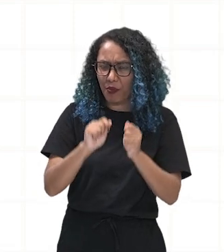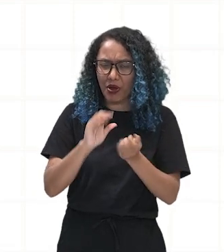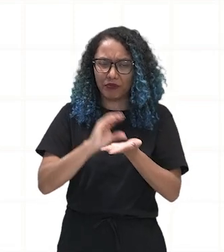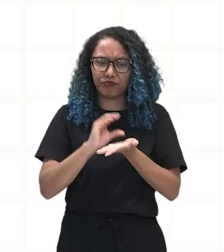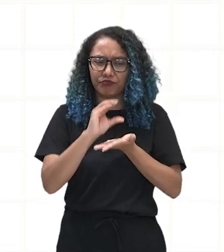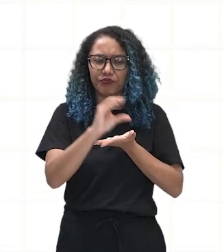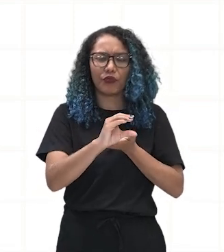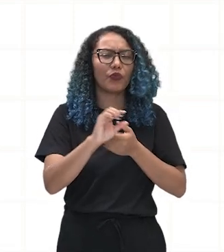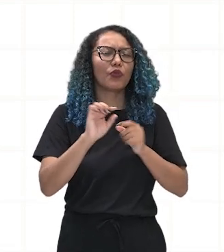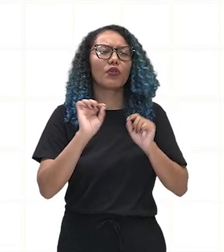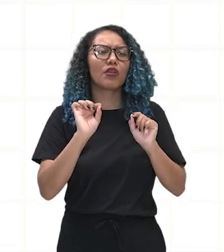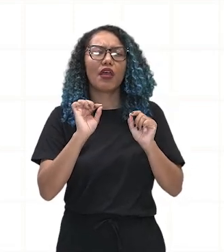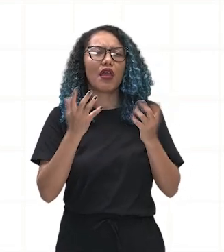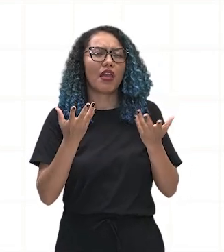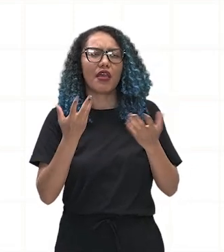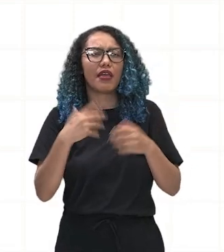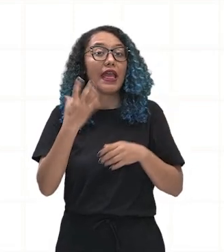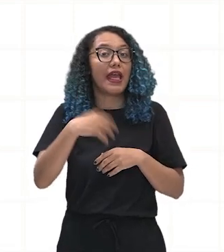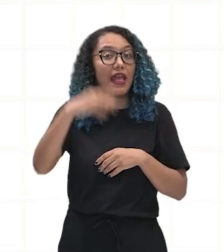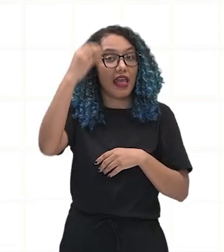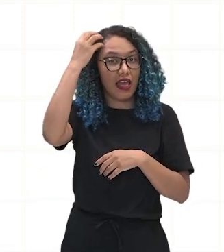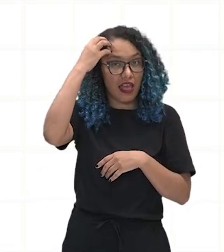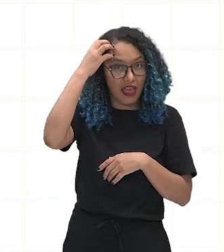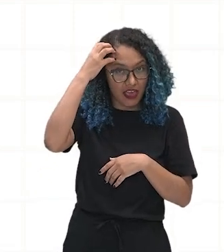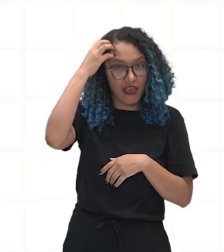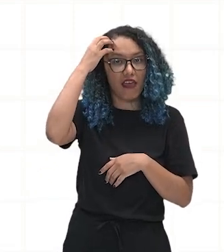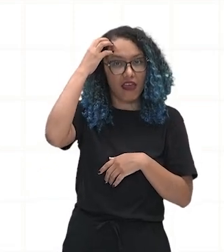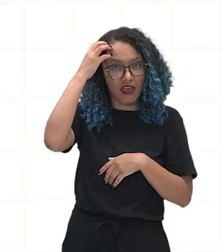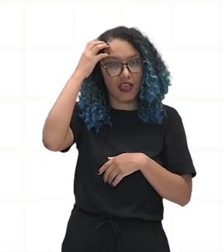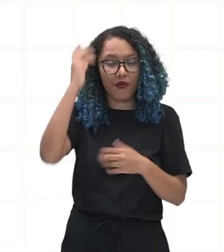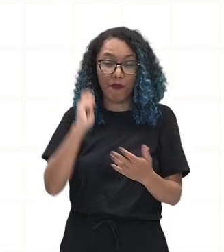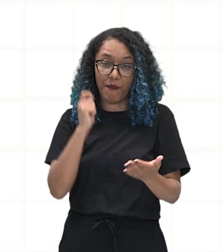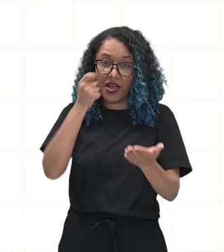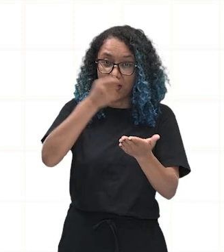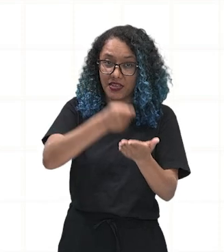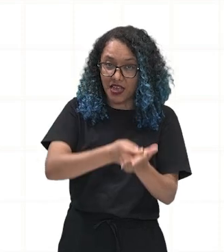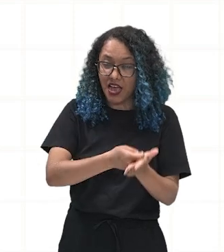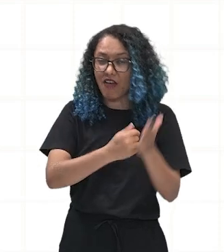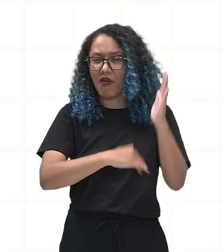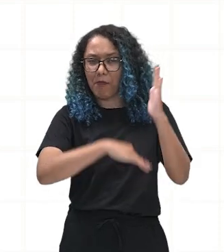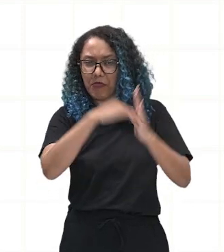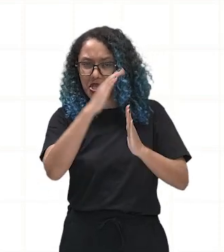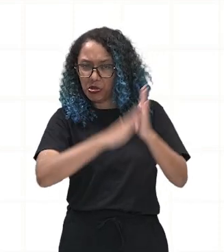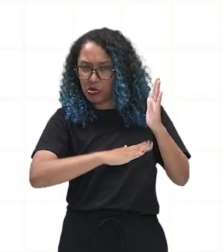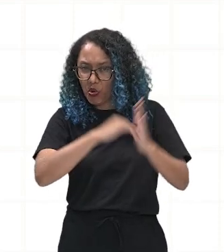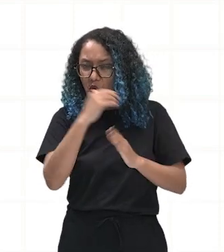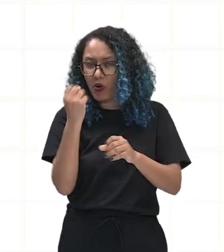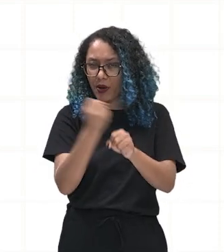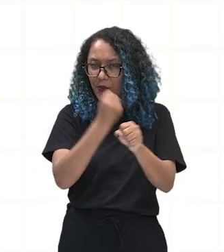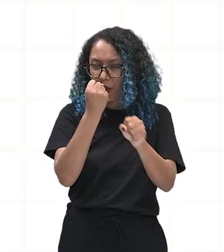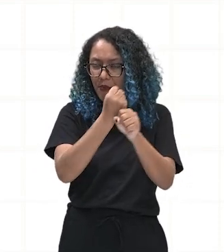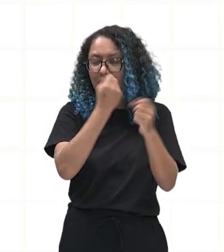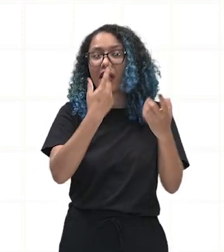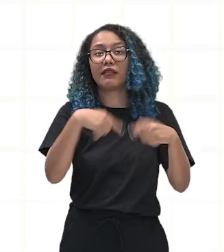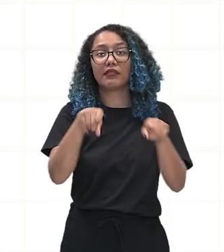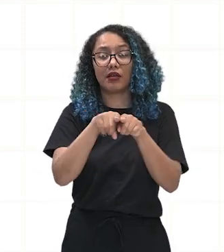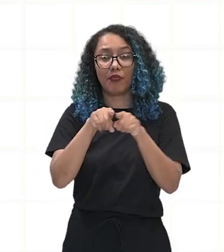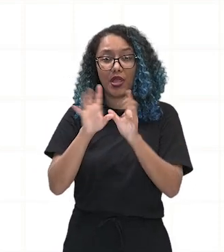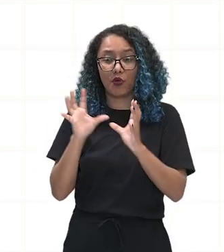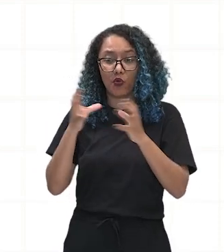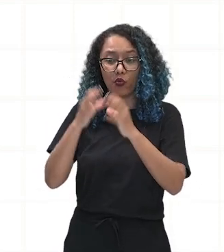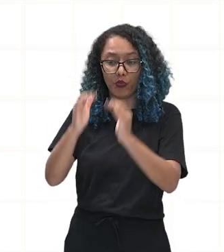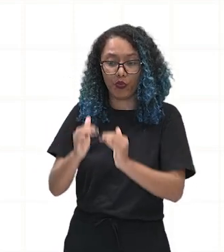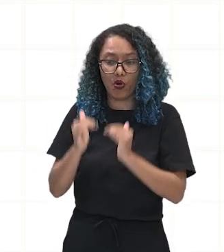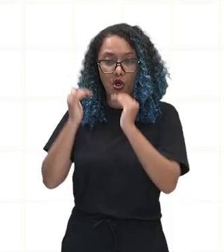financiadas ali pelos reis, eram os reis que pagavam por essas obras, era a nobreza também, havia ali